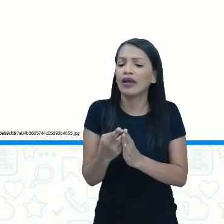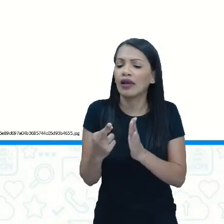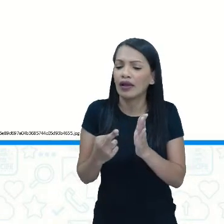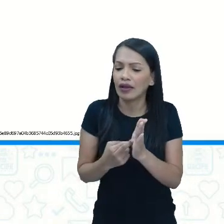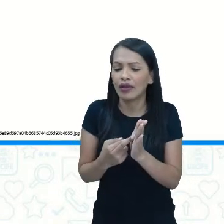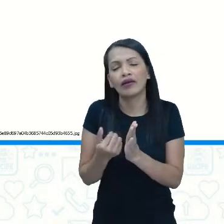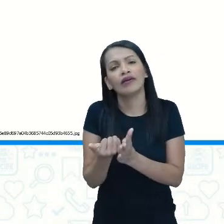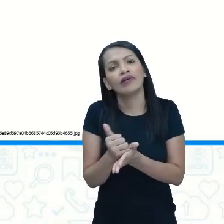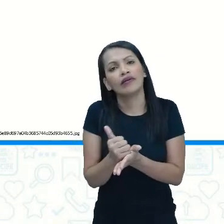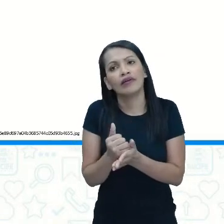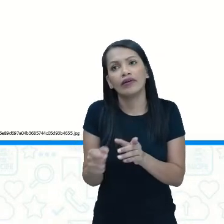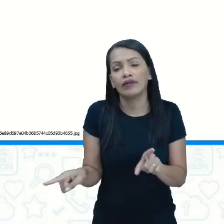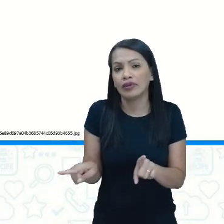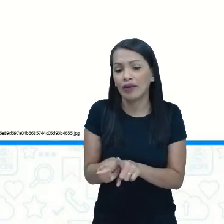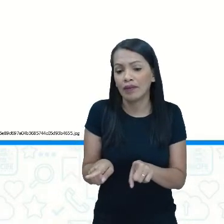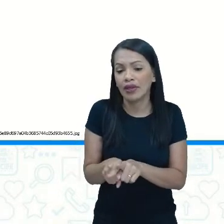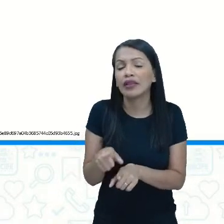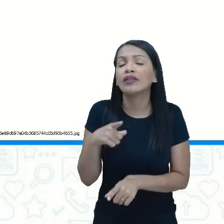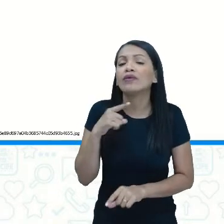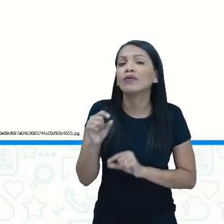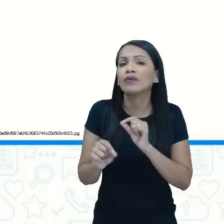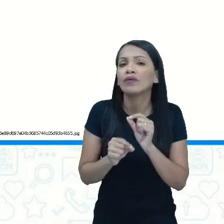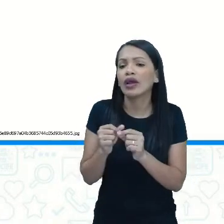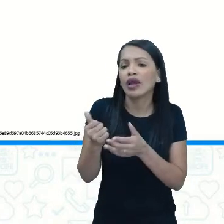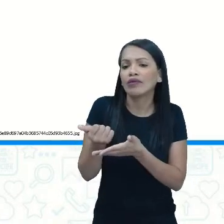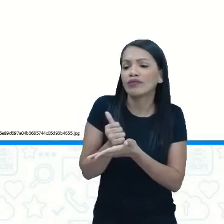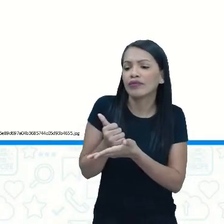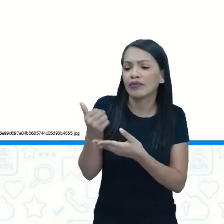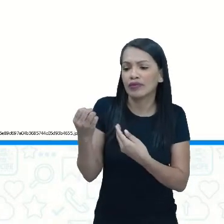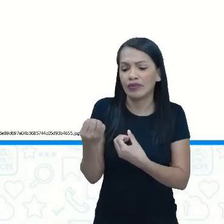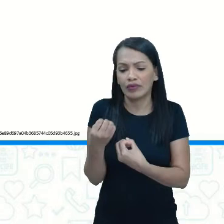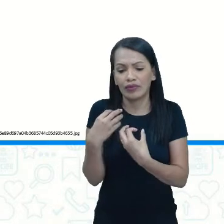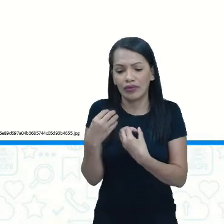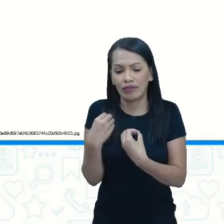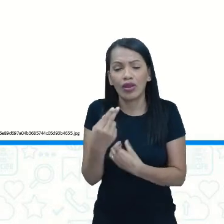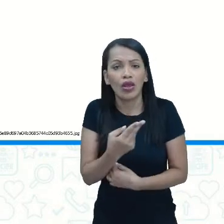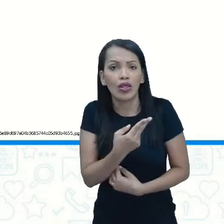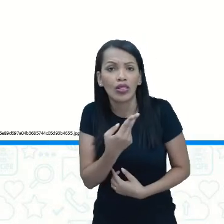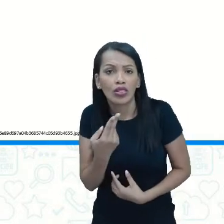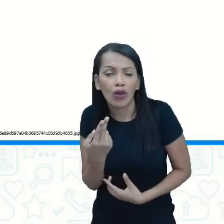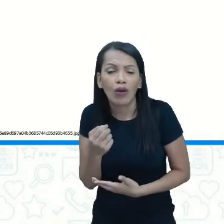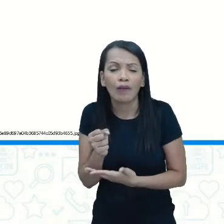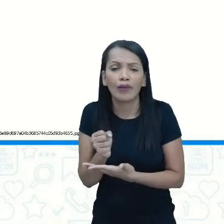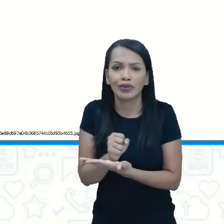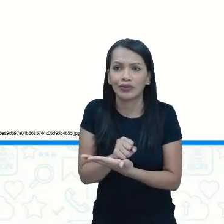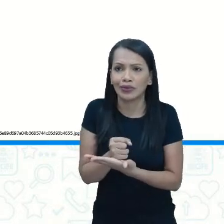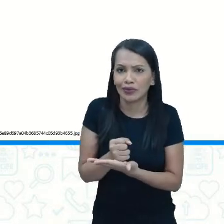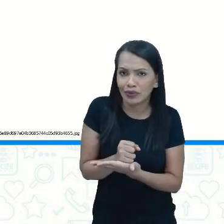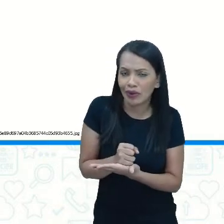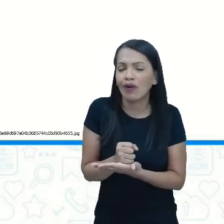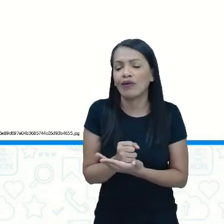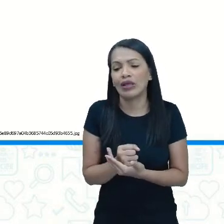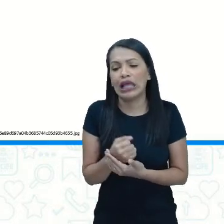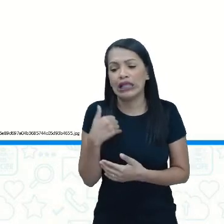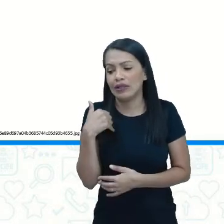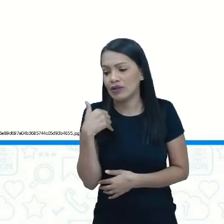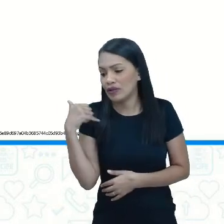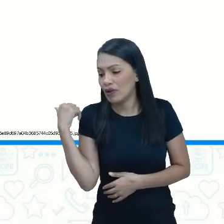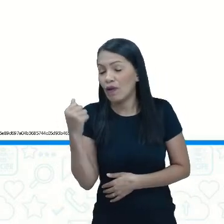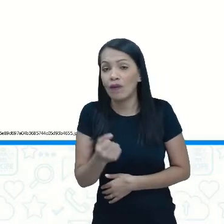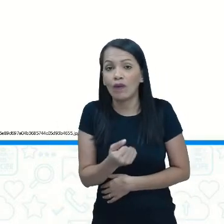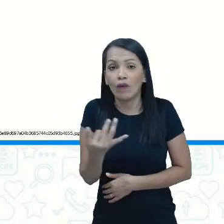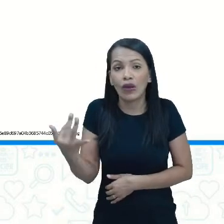jogos também tem instruções para a gente. Tem falando o nome do jogo, tem dizendo a idade,